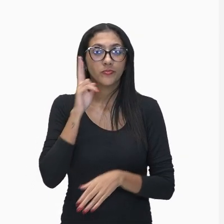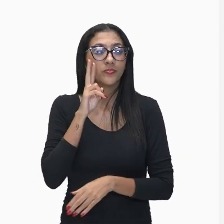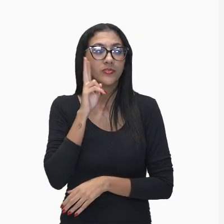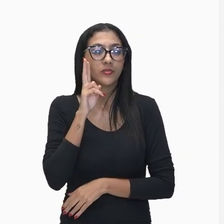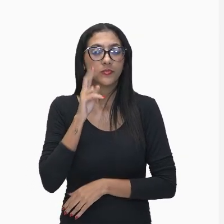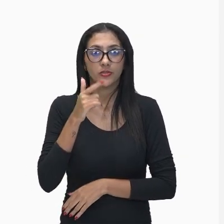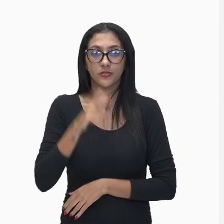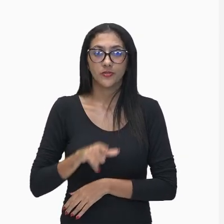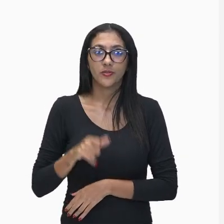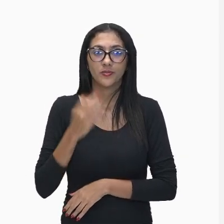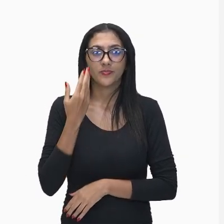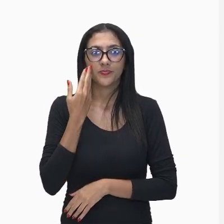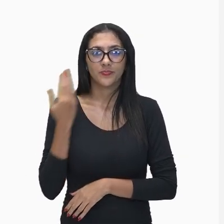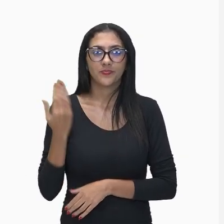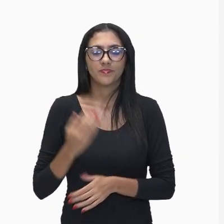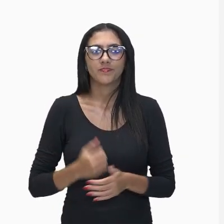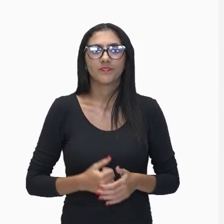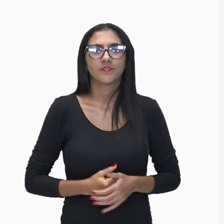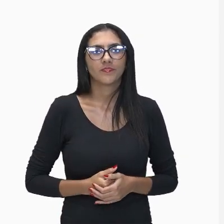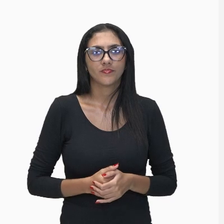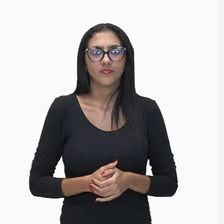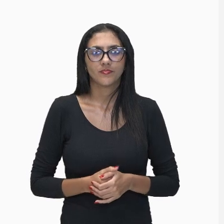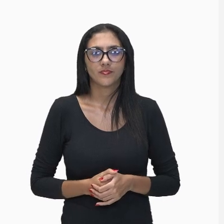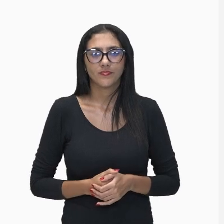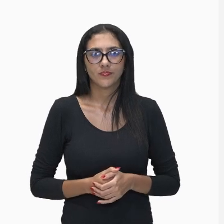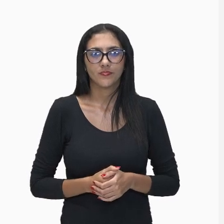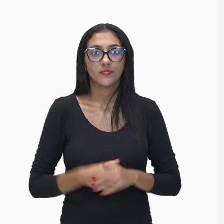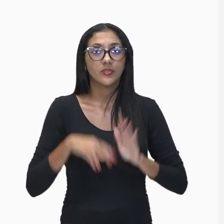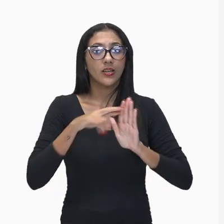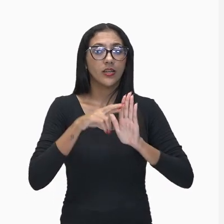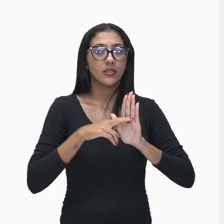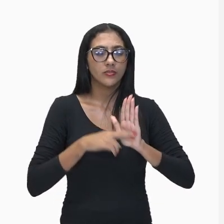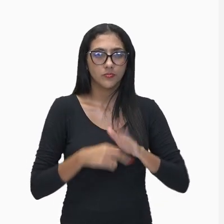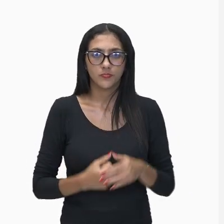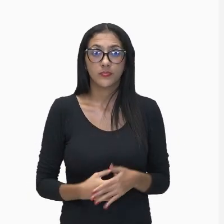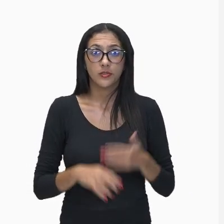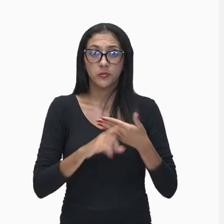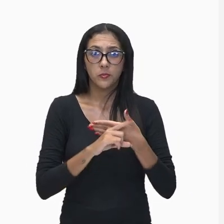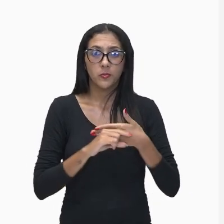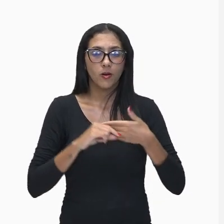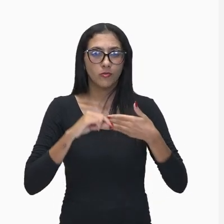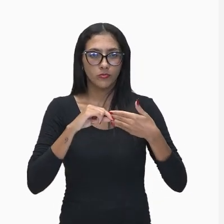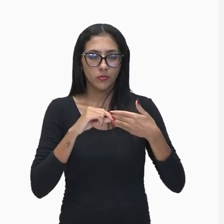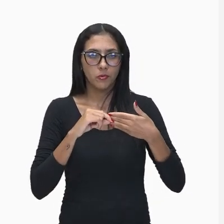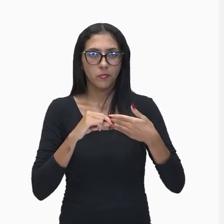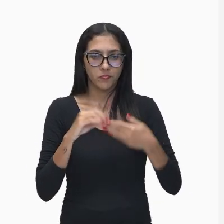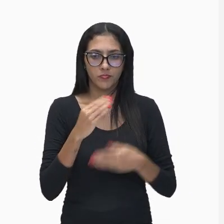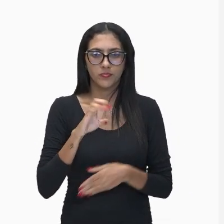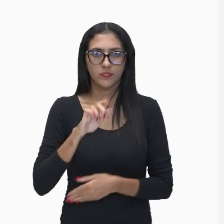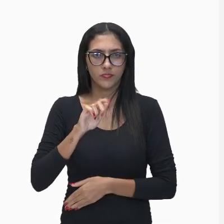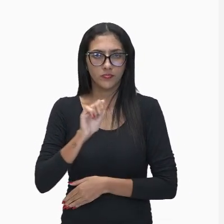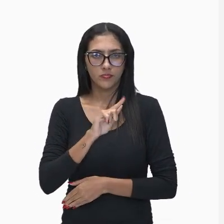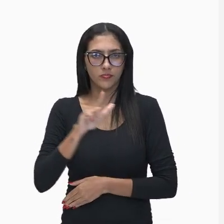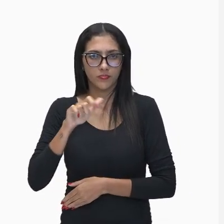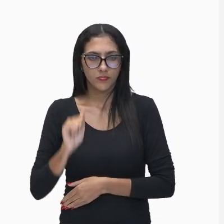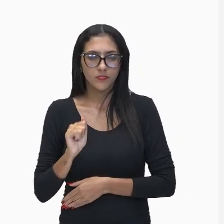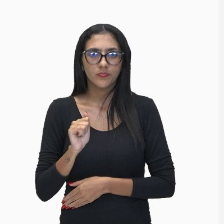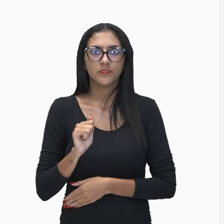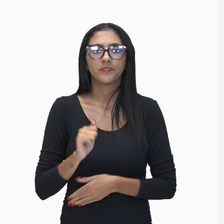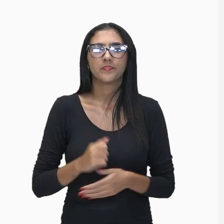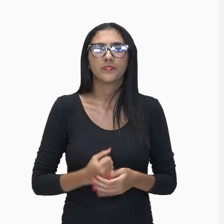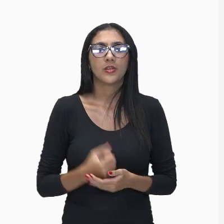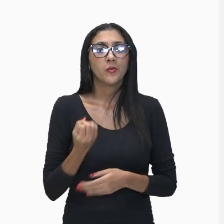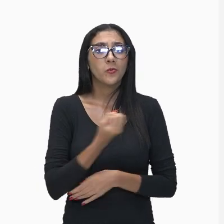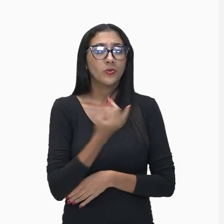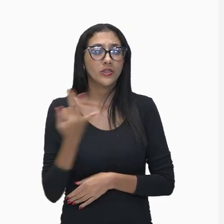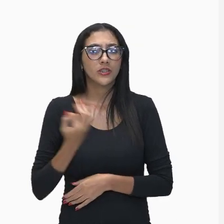gramatical aqui para a gente, observem. A norma diz, segundo Segala, um gramático da língua portuguesa, valores numéricos